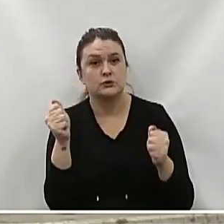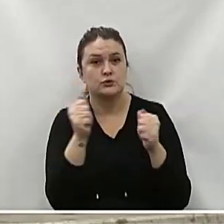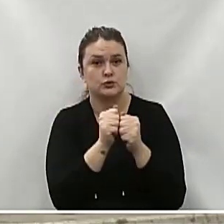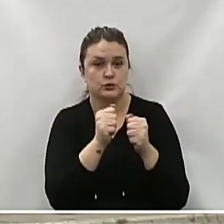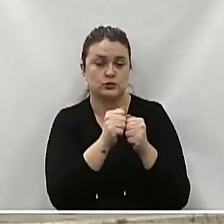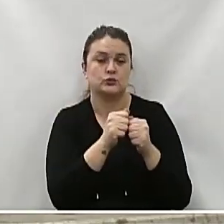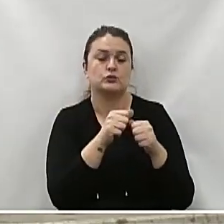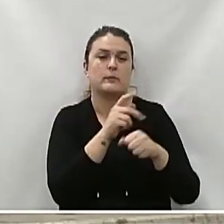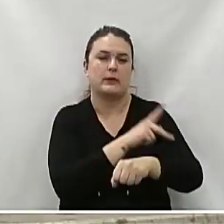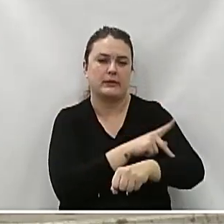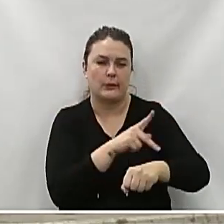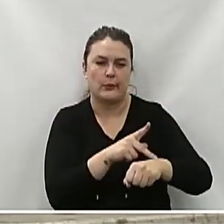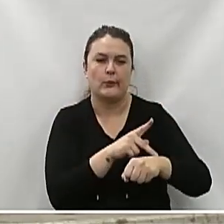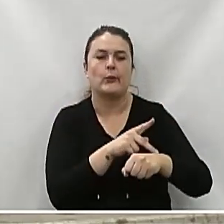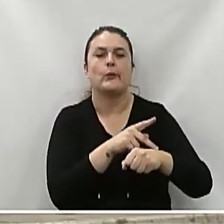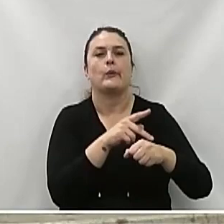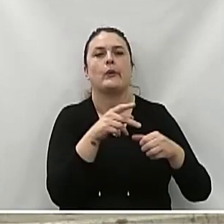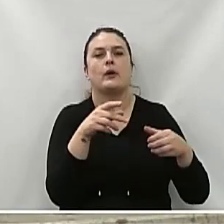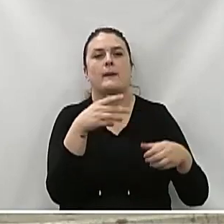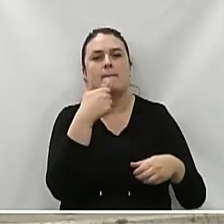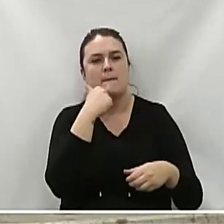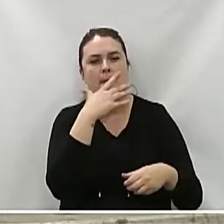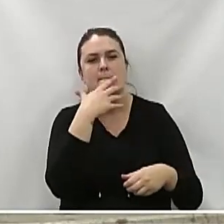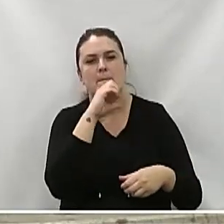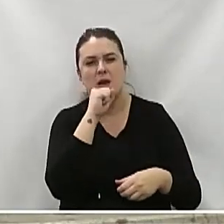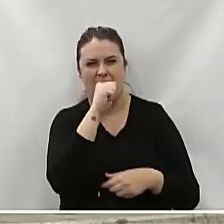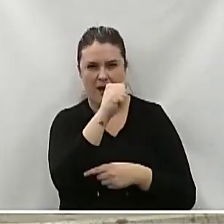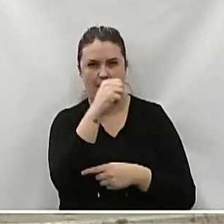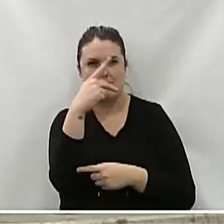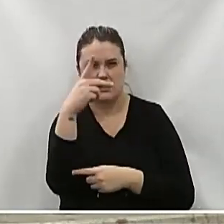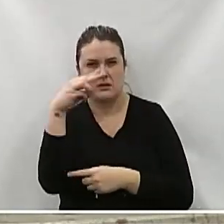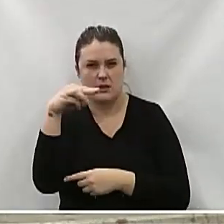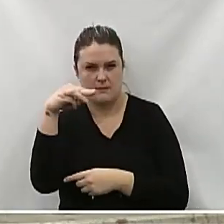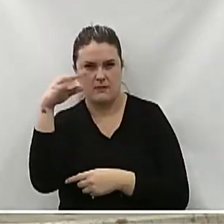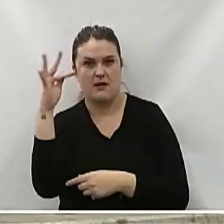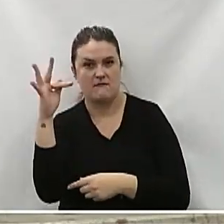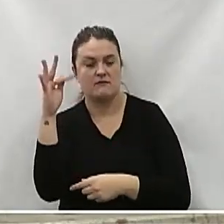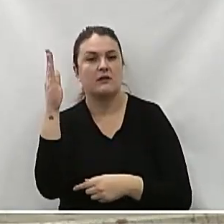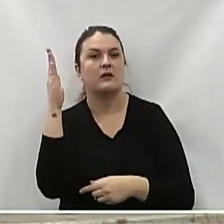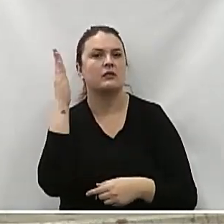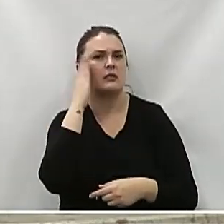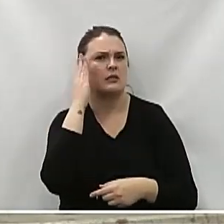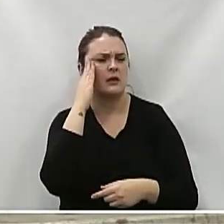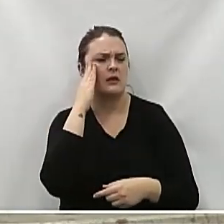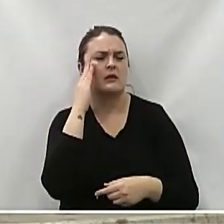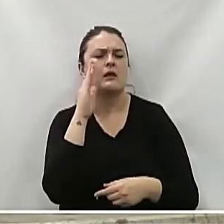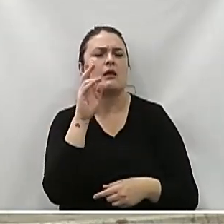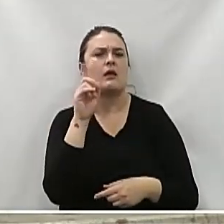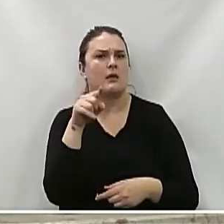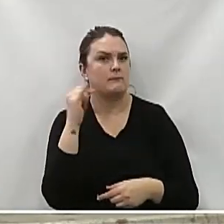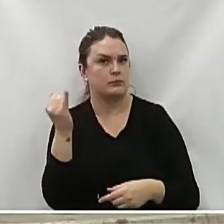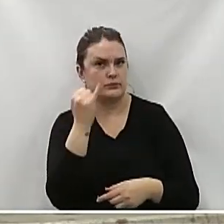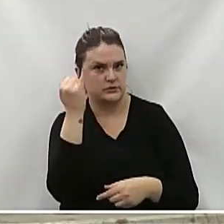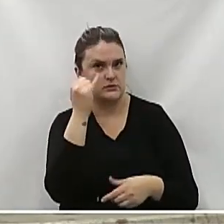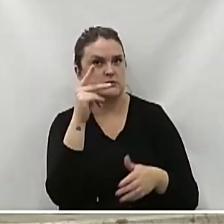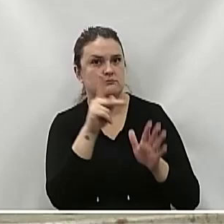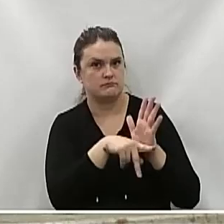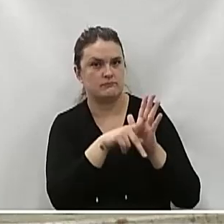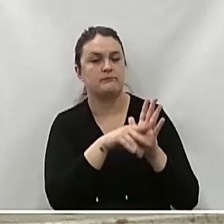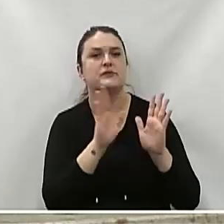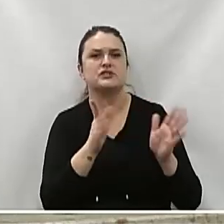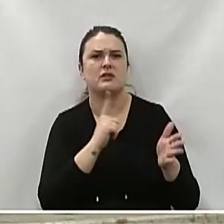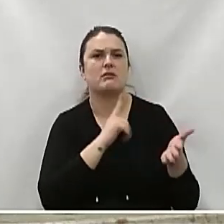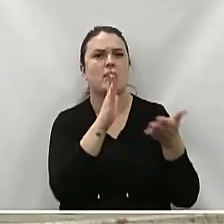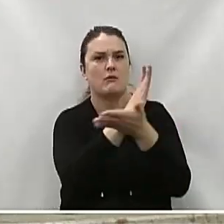a equipe escolar a pmf pais responsáveis de entender a importância desse projeto Já tem alguns